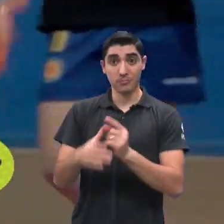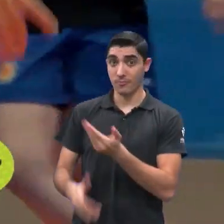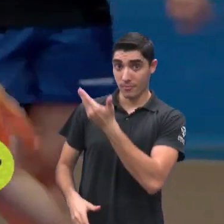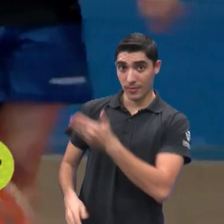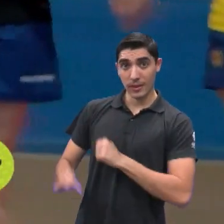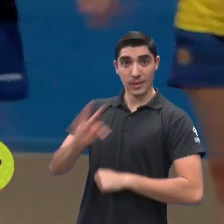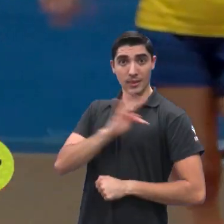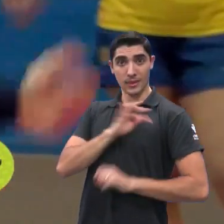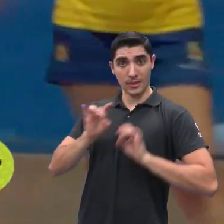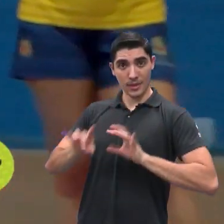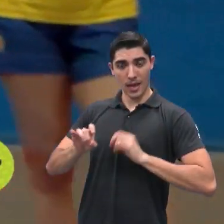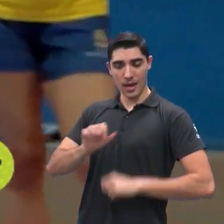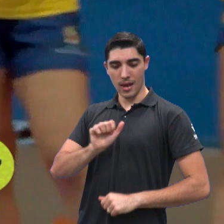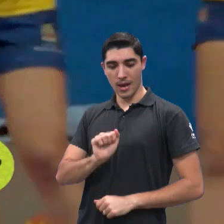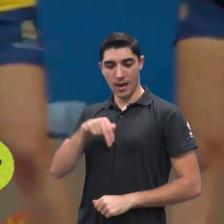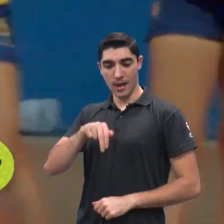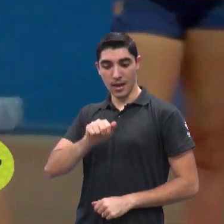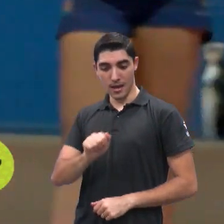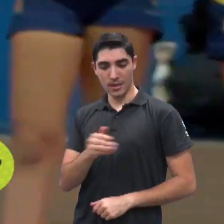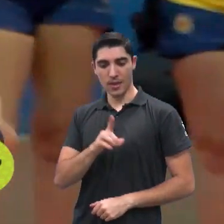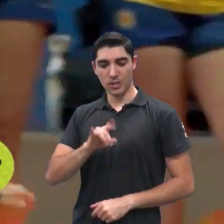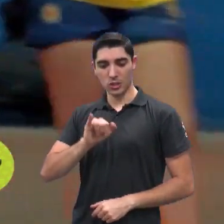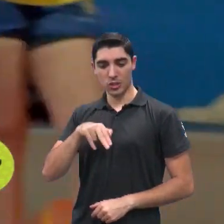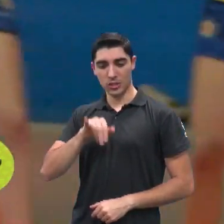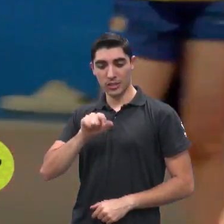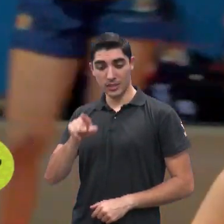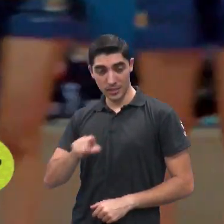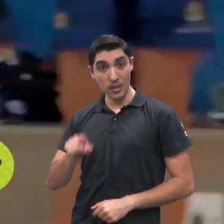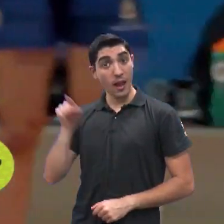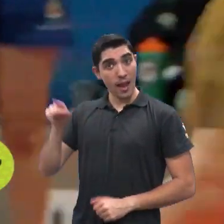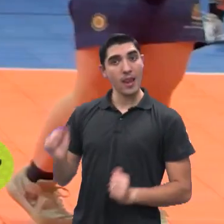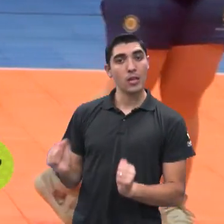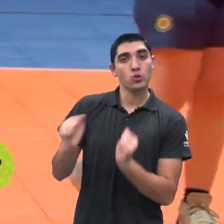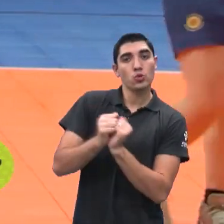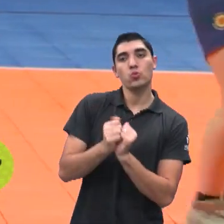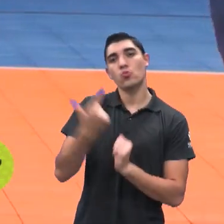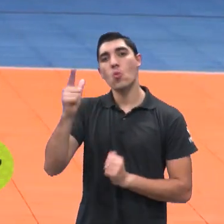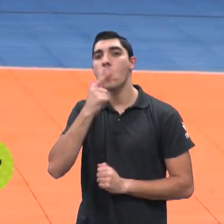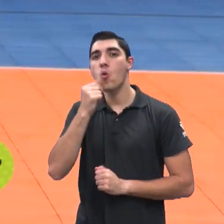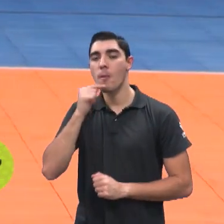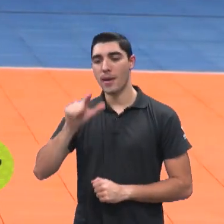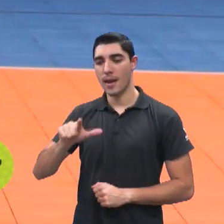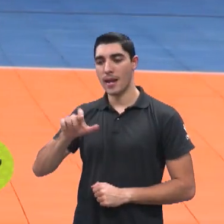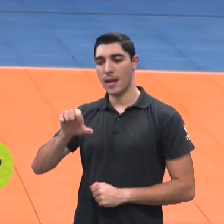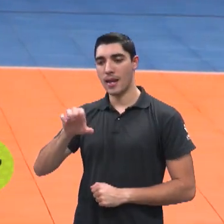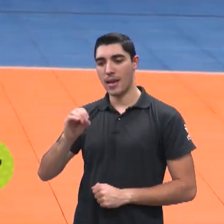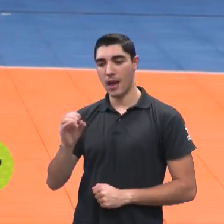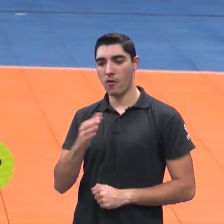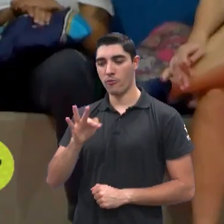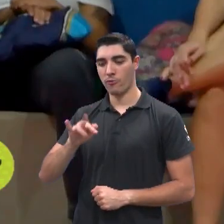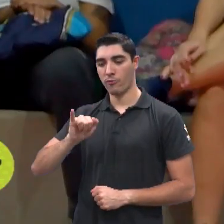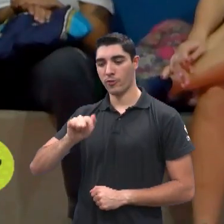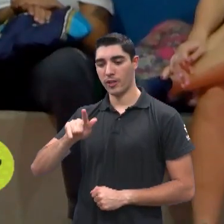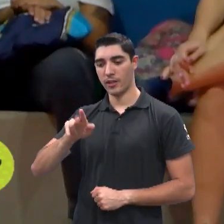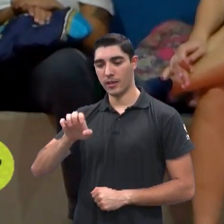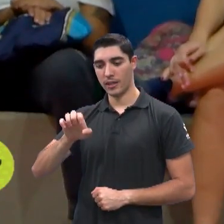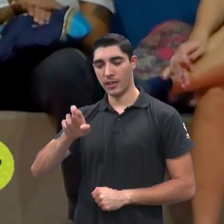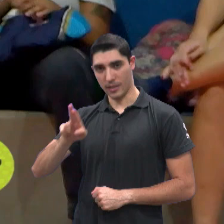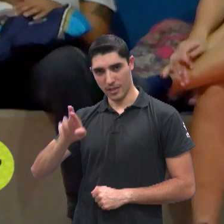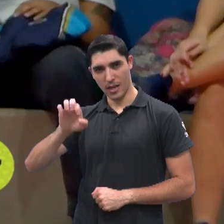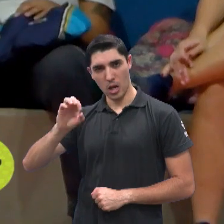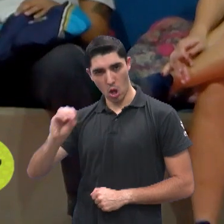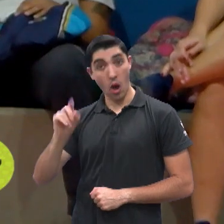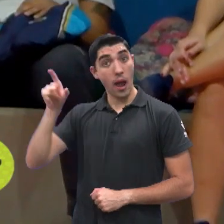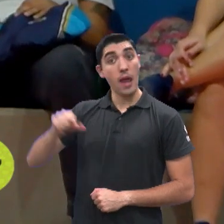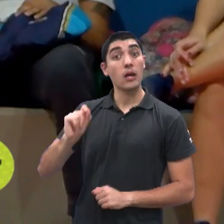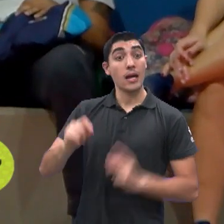Diniz foi chamada para ser auxiliar do treinador Léo Figueiró. Essa será a terceira passagem dela por uma seleção de